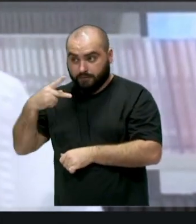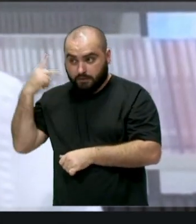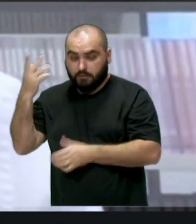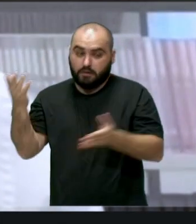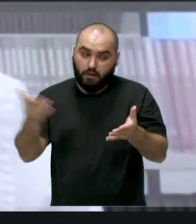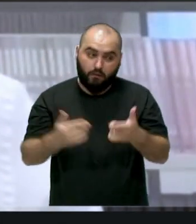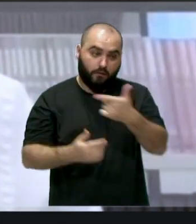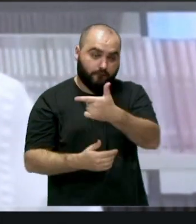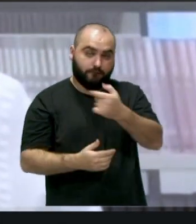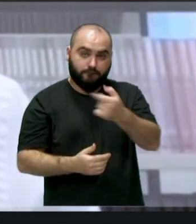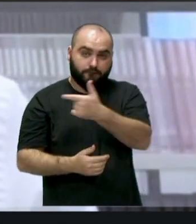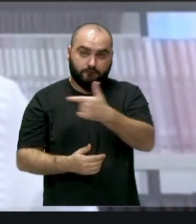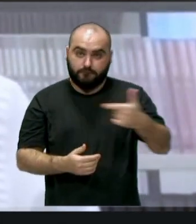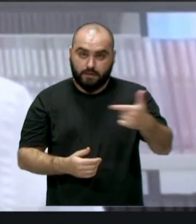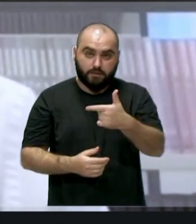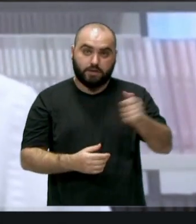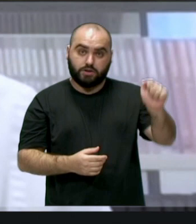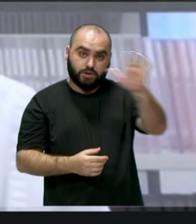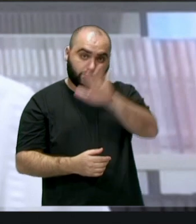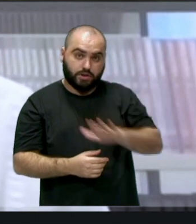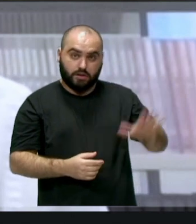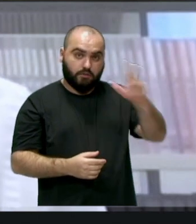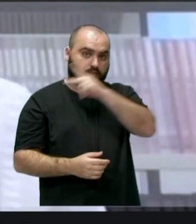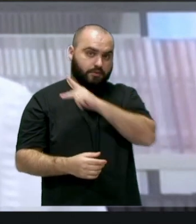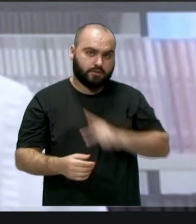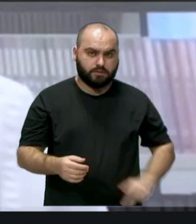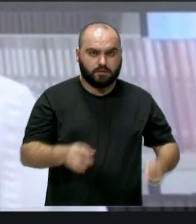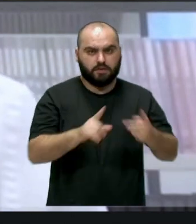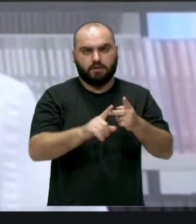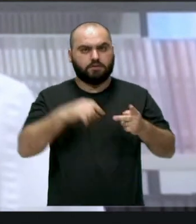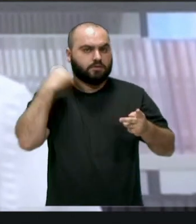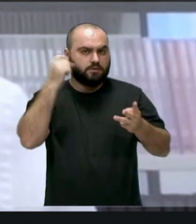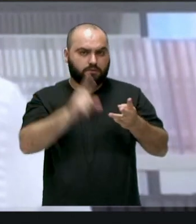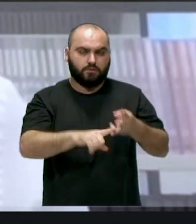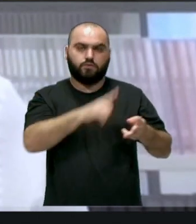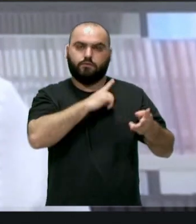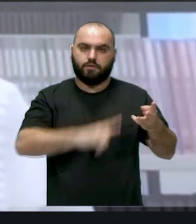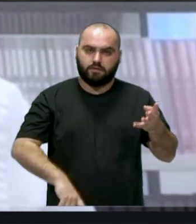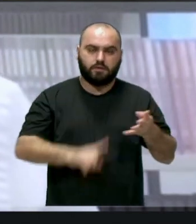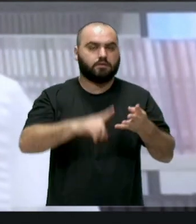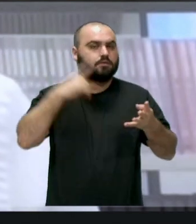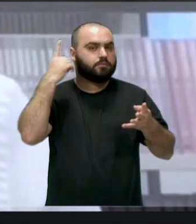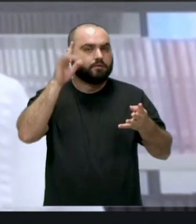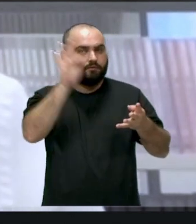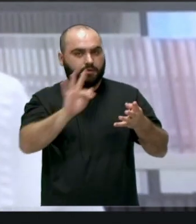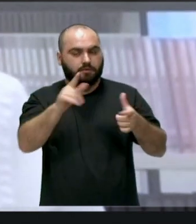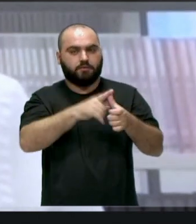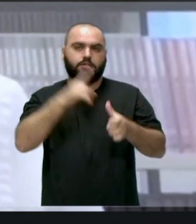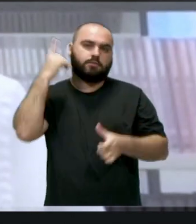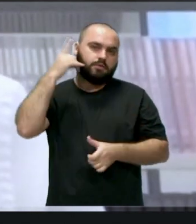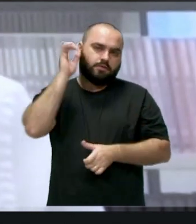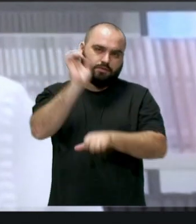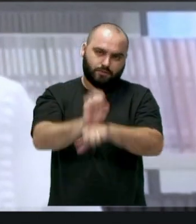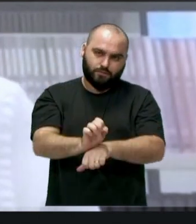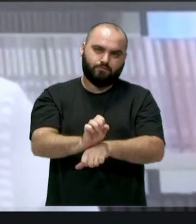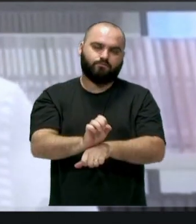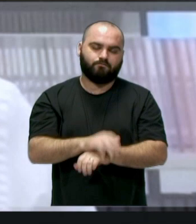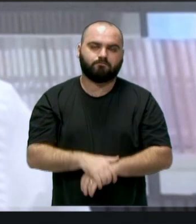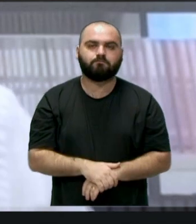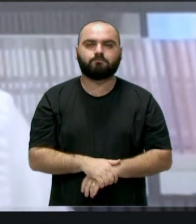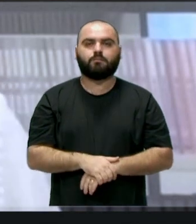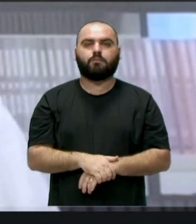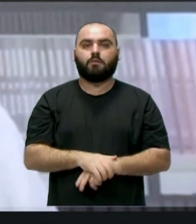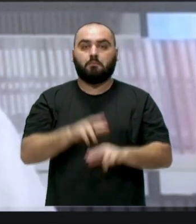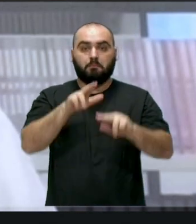em 2022 as eleições gerais para presidente da República, senador, governador, deputado federal e deputado estadual. Então,